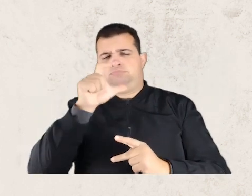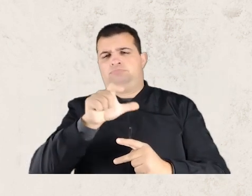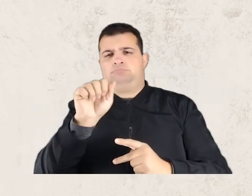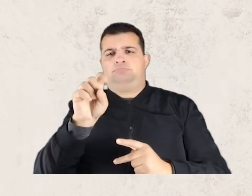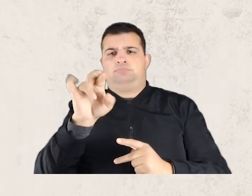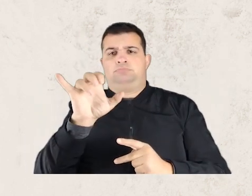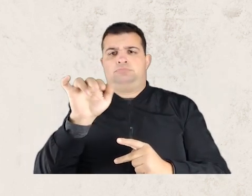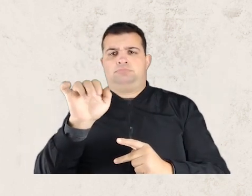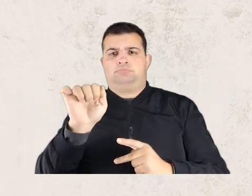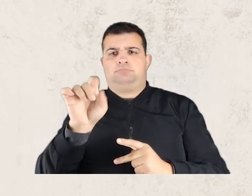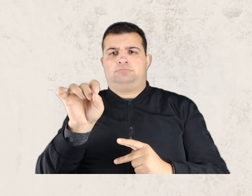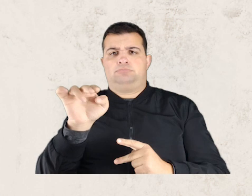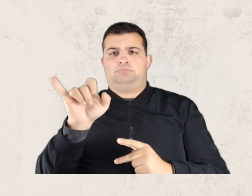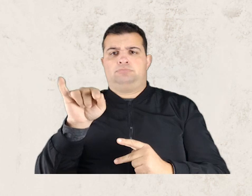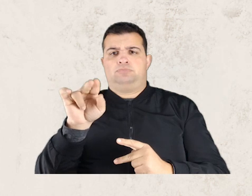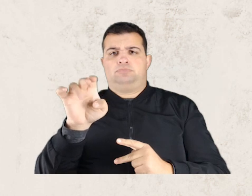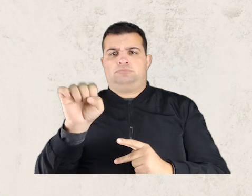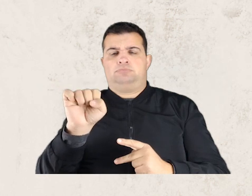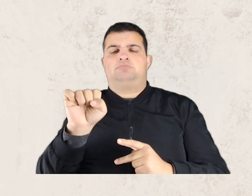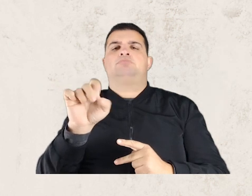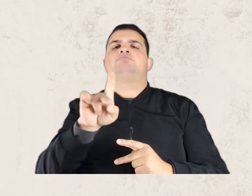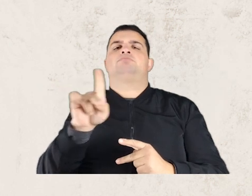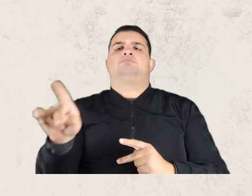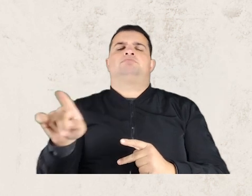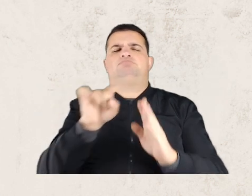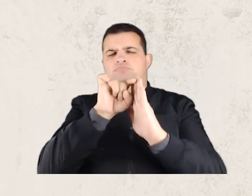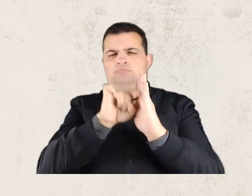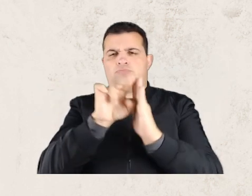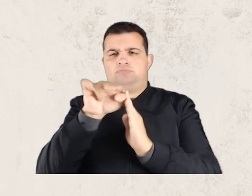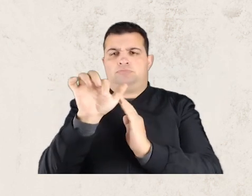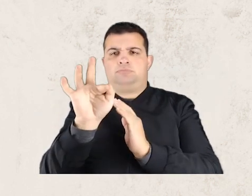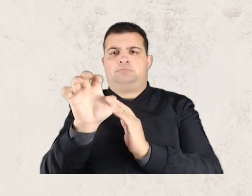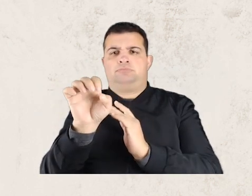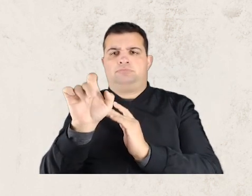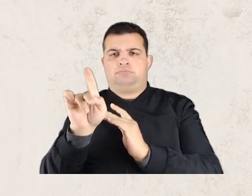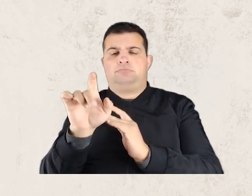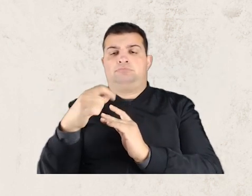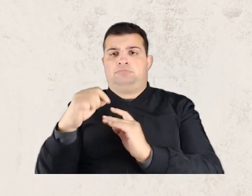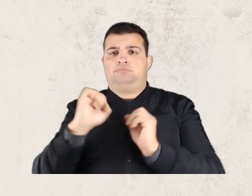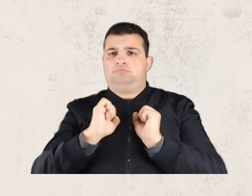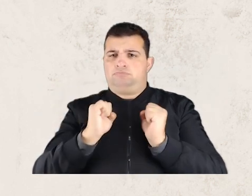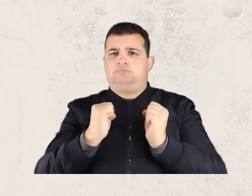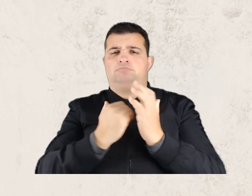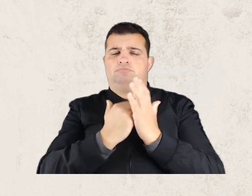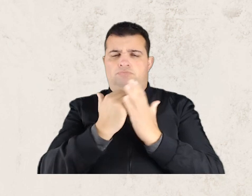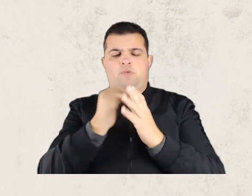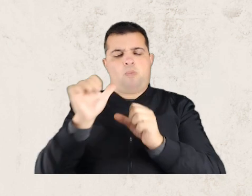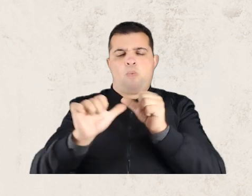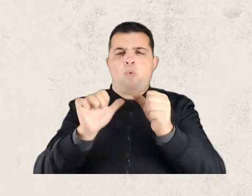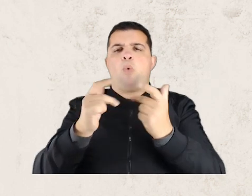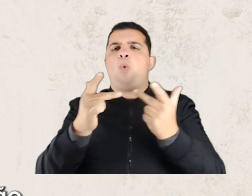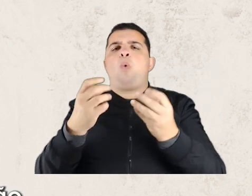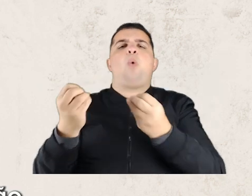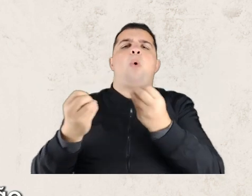vida. Essa é a Adriana Domingues, professora e pesquisadora da Unifesp. Deveria estar, né, bastante empenhada em